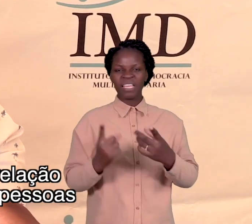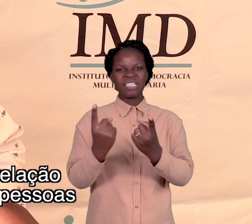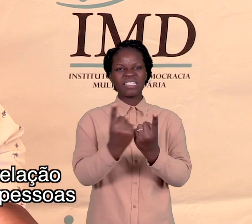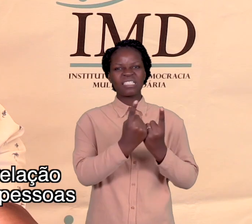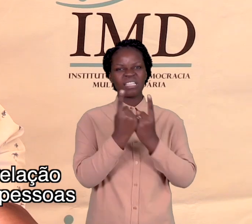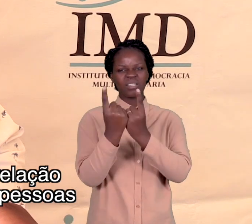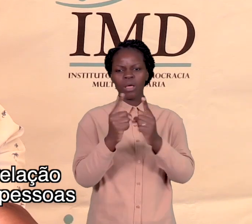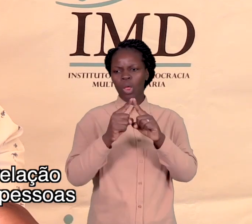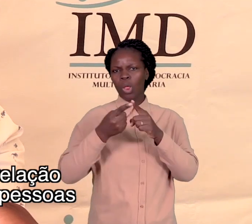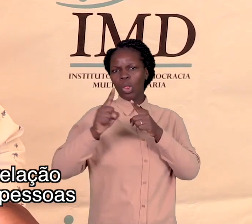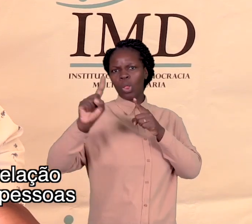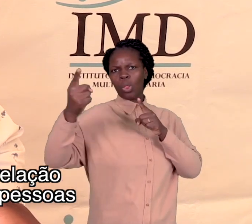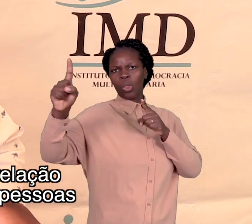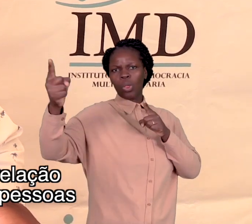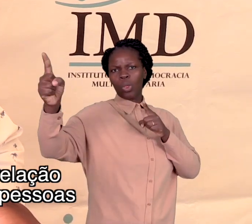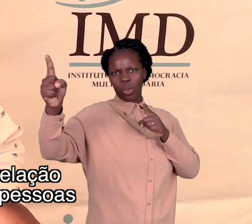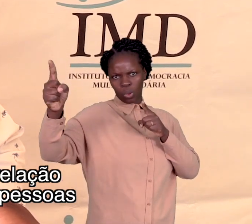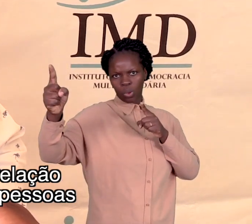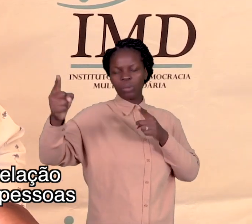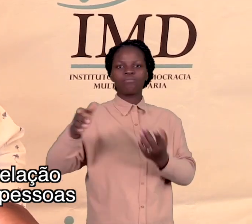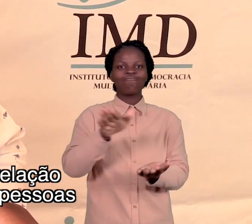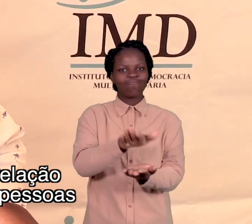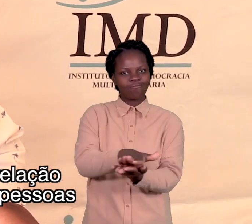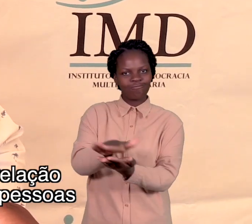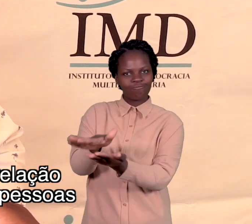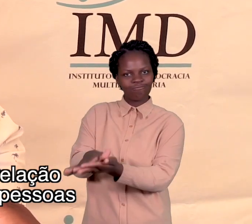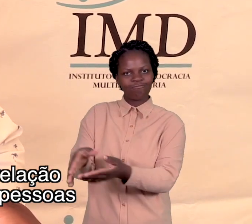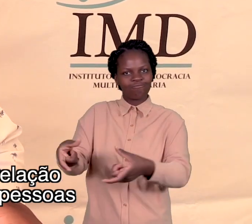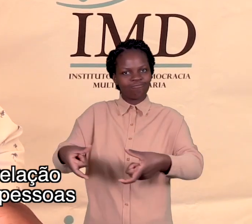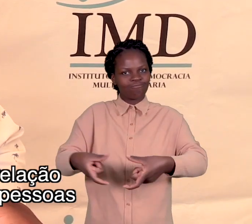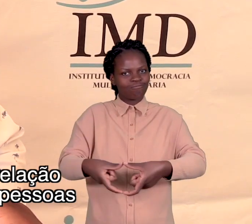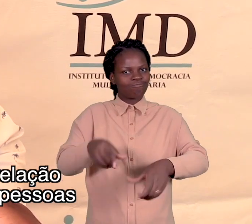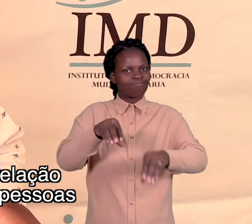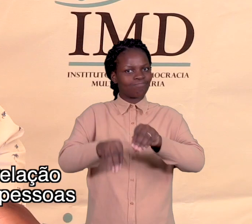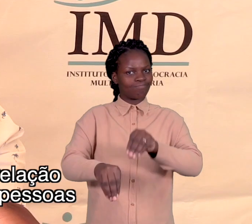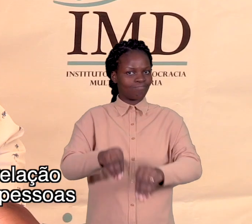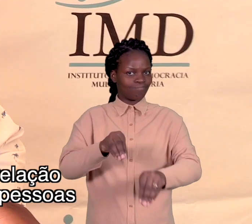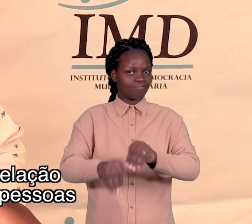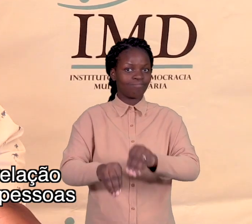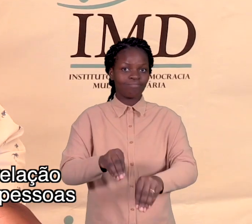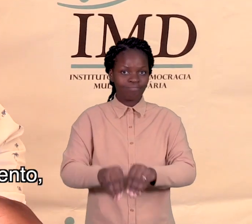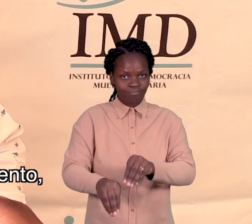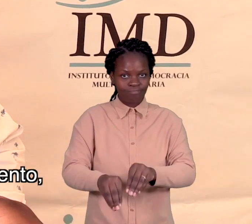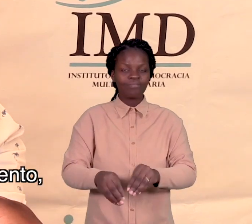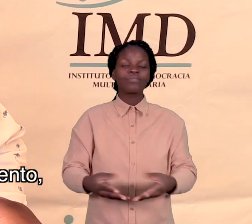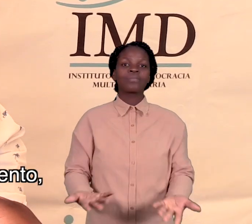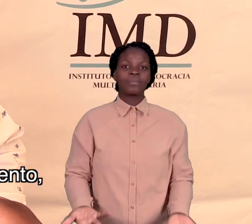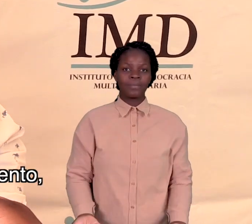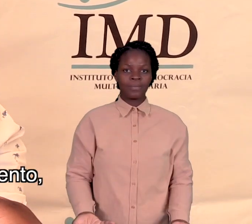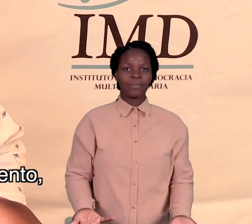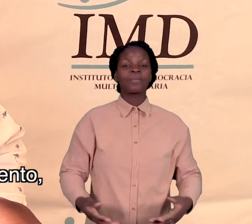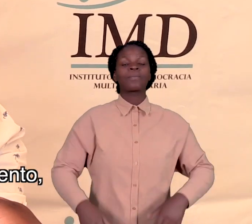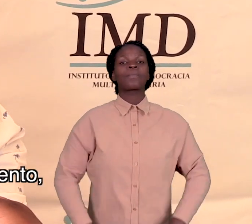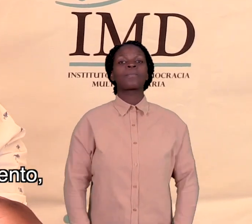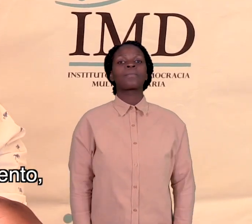das distâncias em relação aos locais de vivência destas pessoas versus